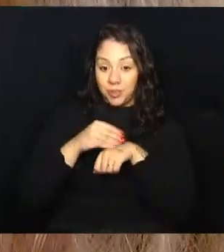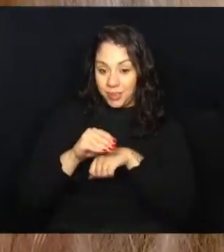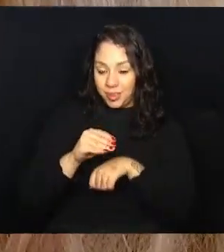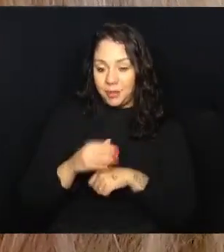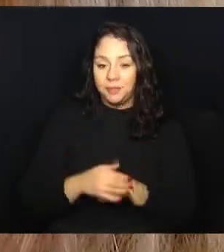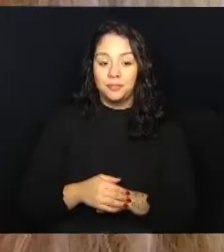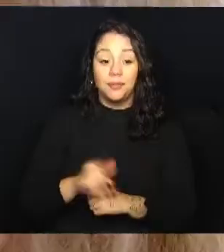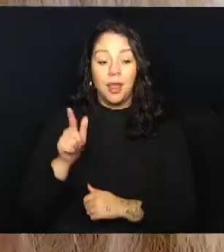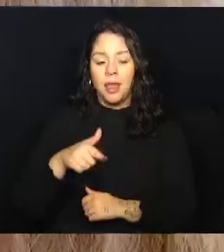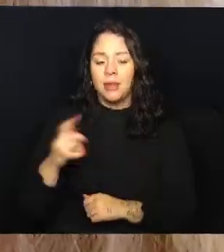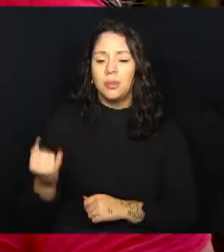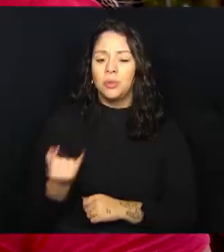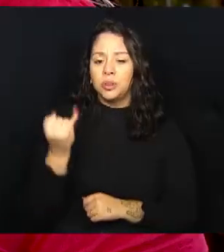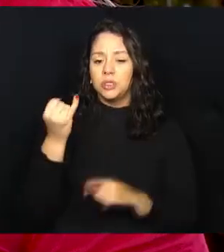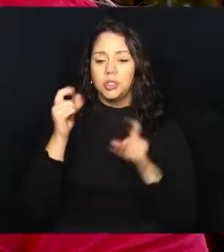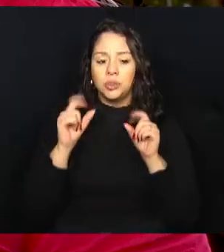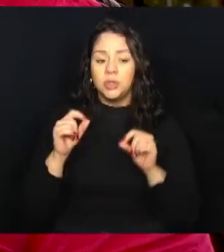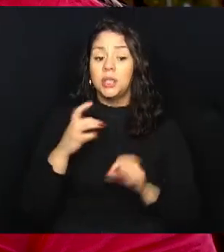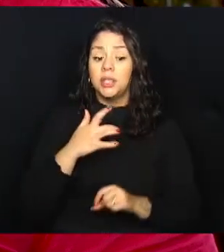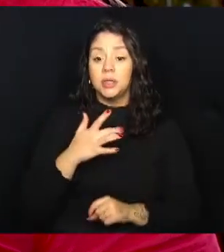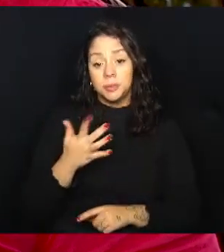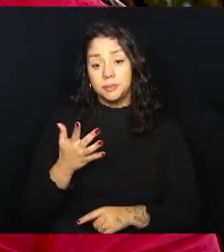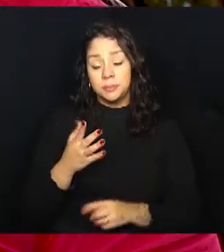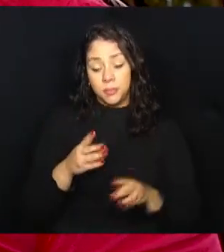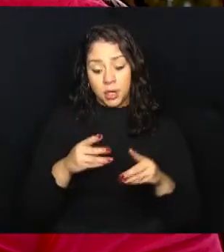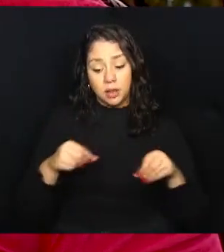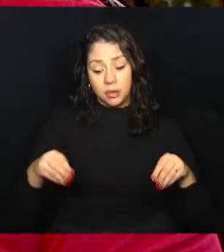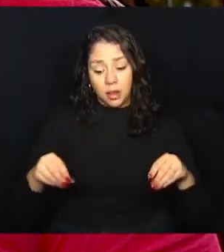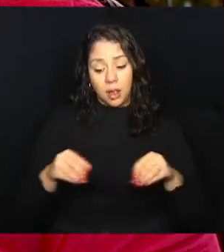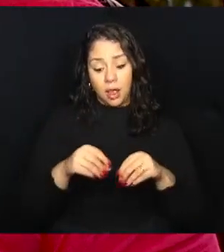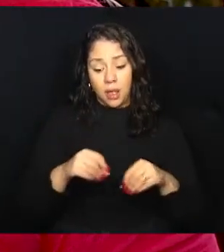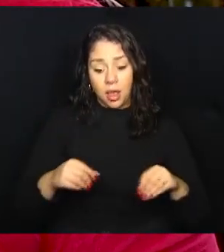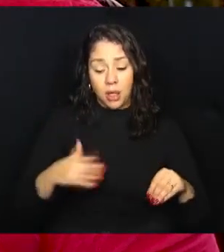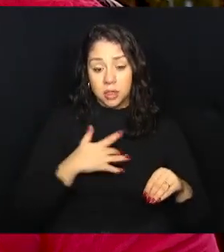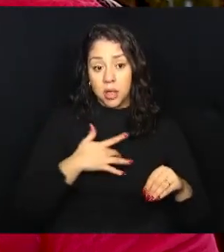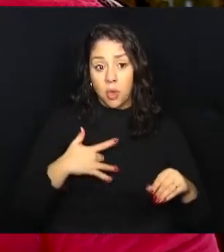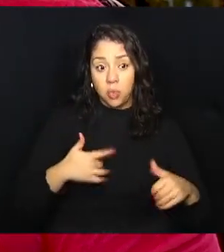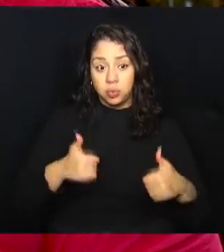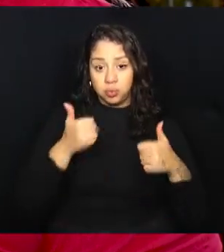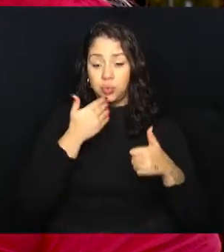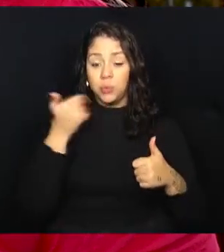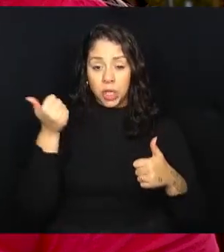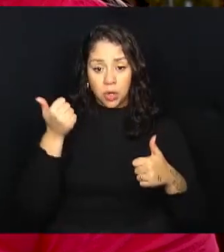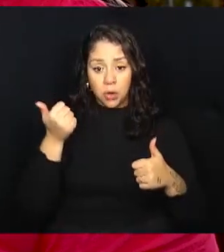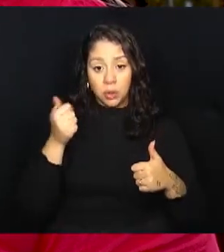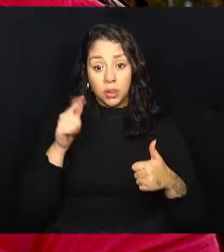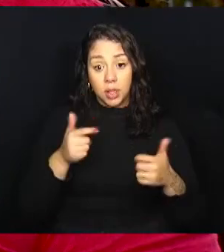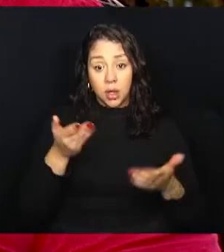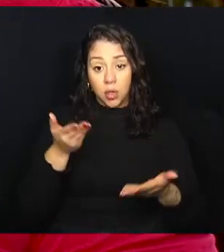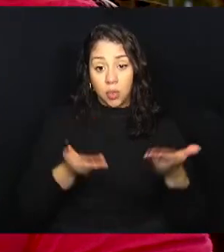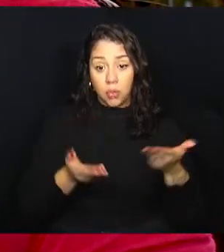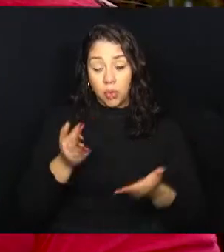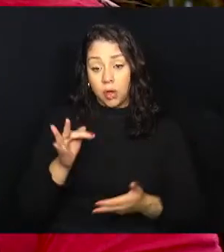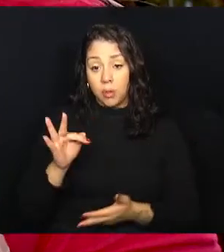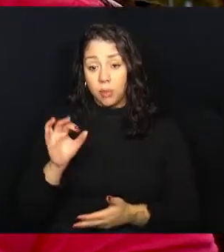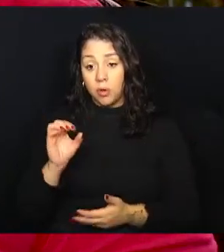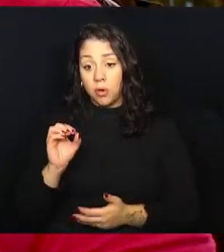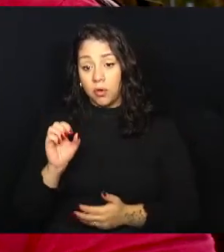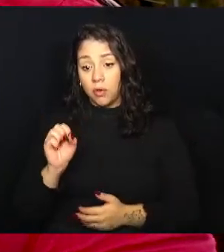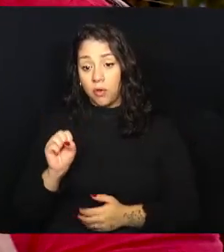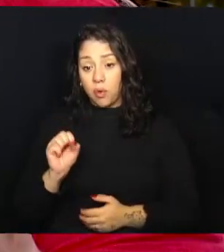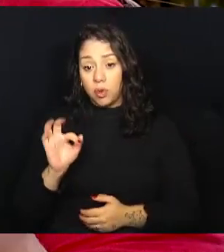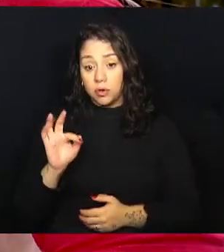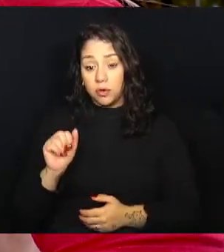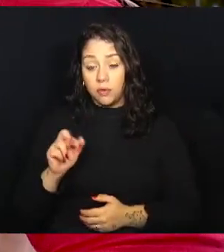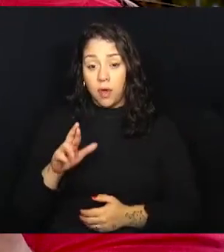várias dicas para dar. Porque é muito importante a saúde da sua terra. O equilíbrio de